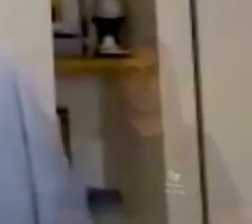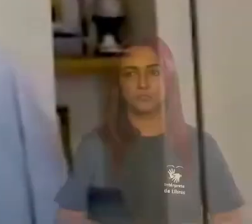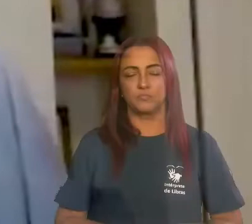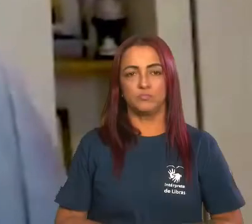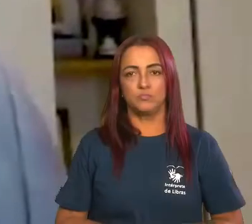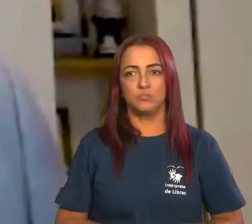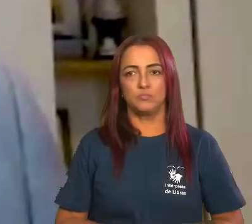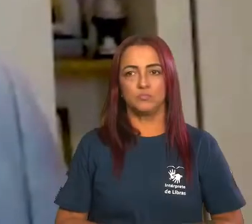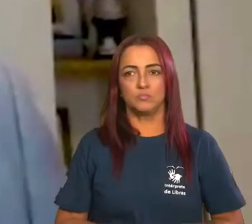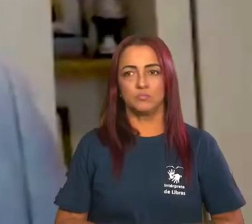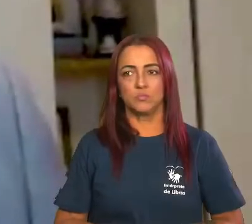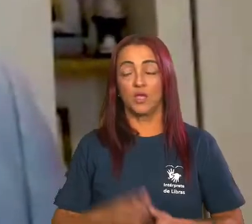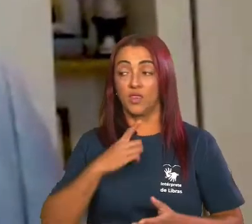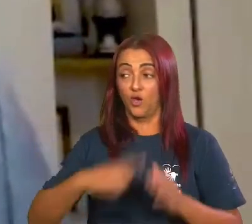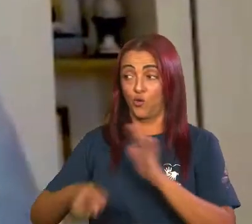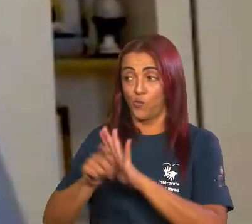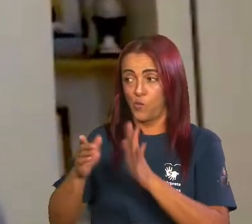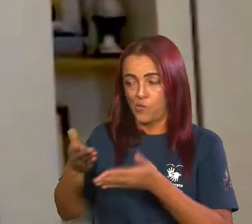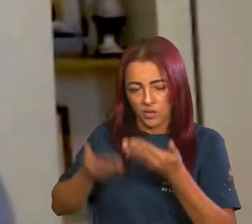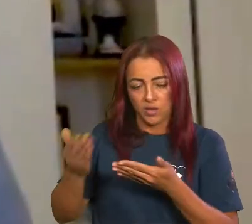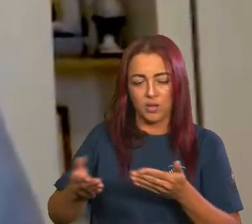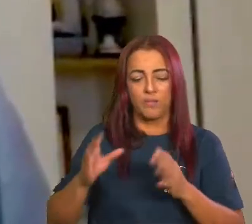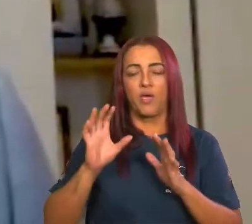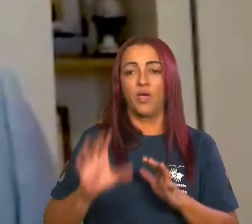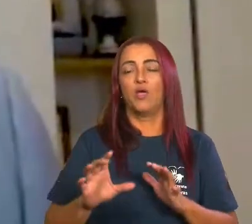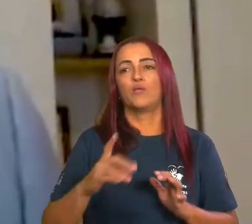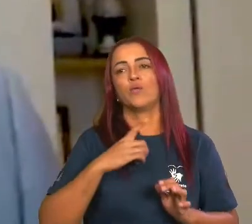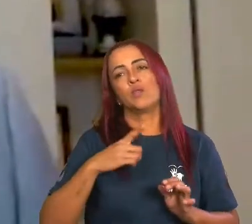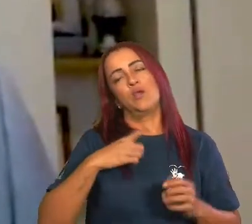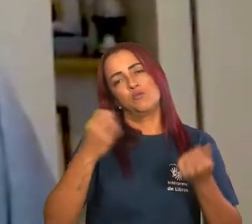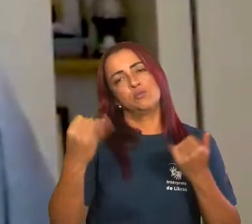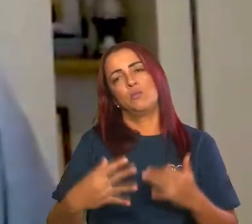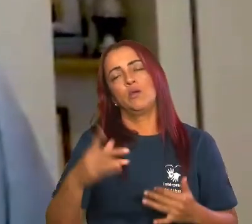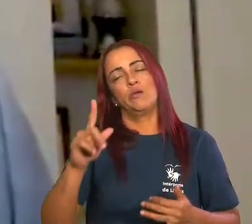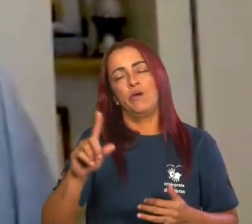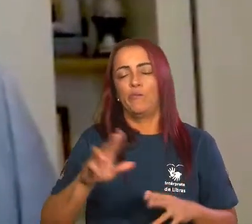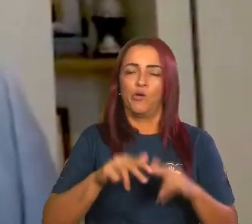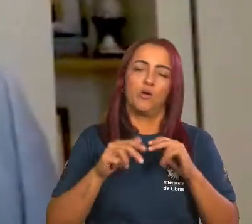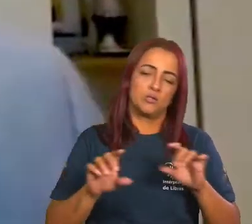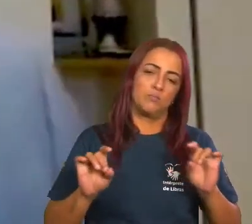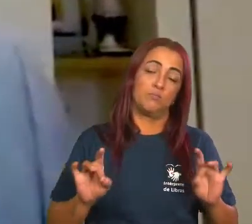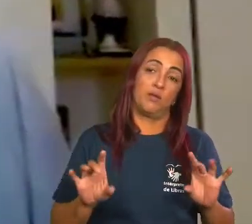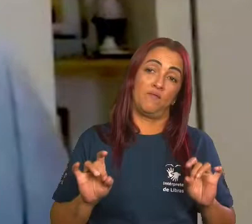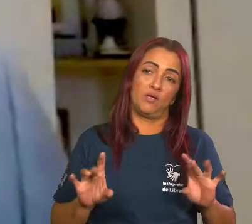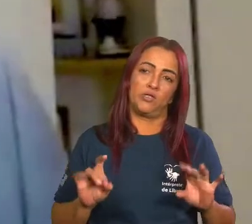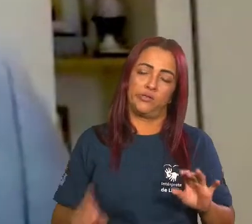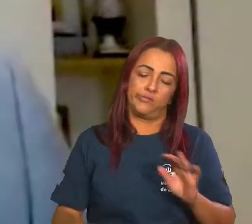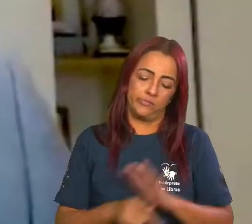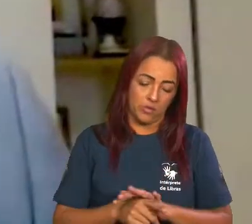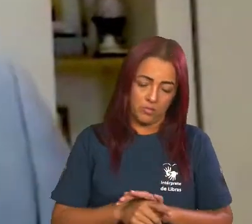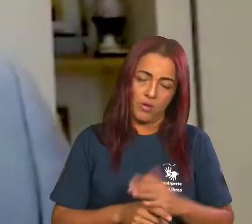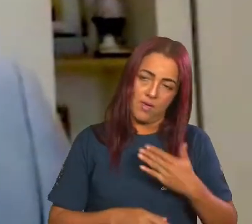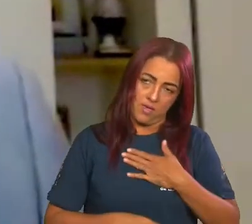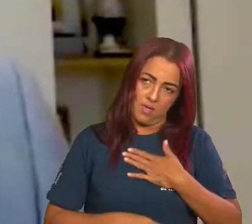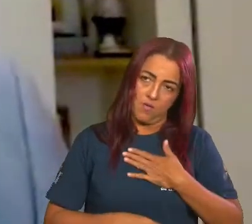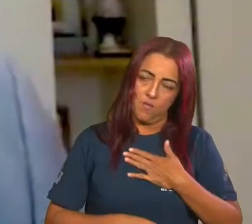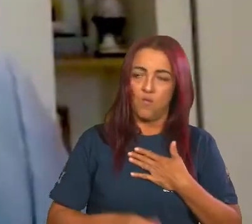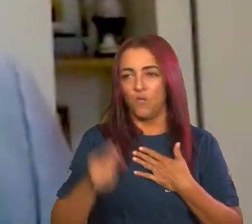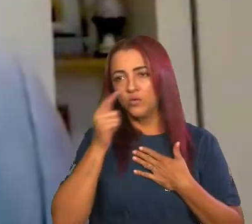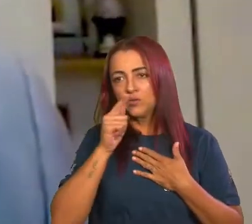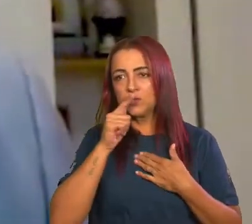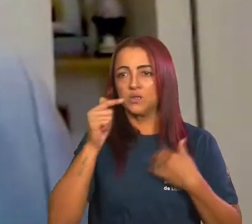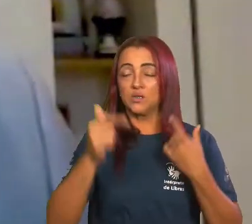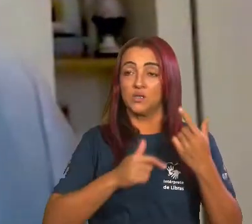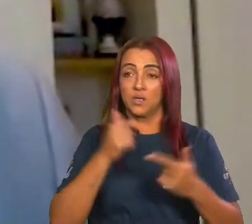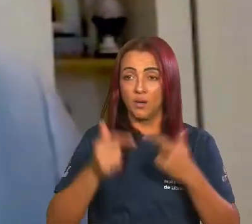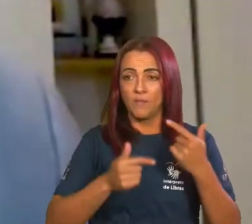Só em relação ao tratamento, eu diria que, primeiro, eu me sinto um privilegiado. Eu consegui trabalhar